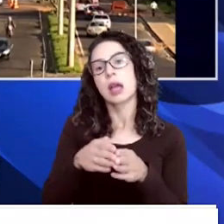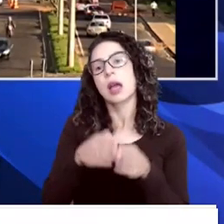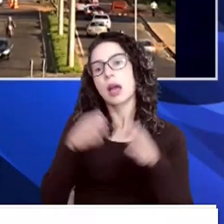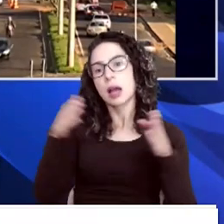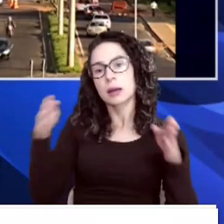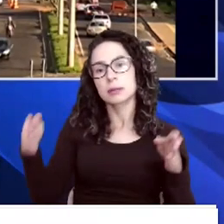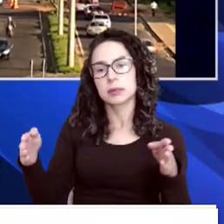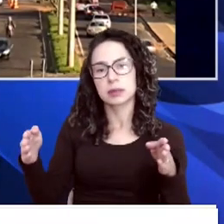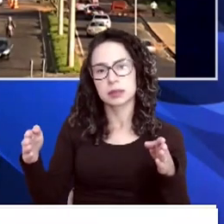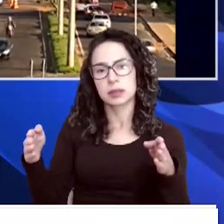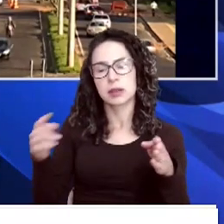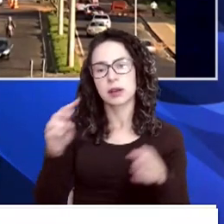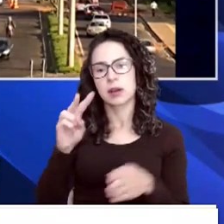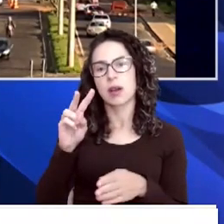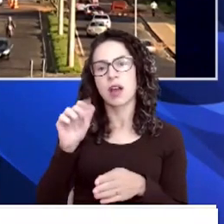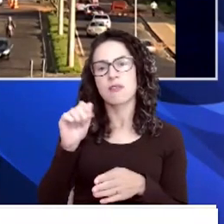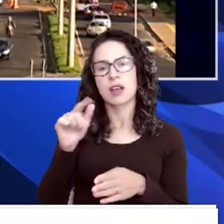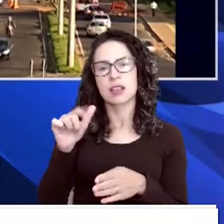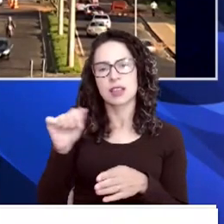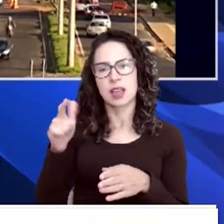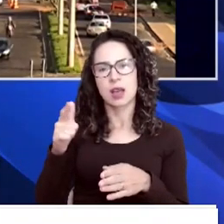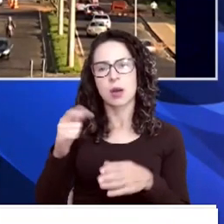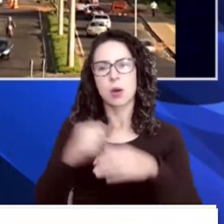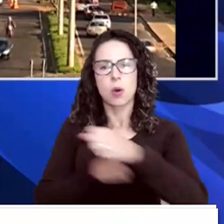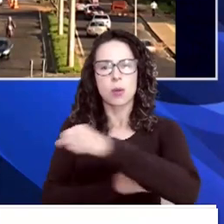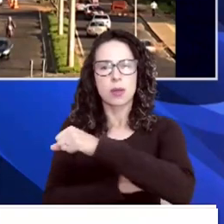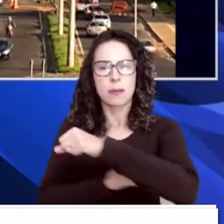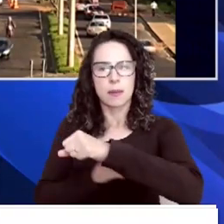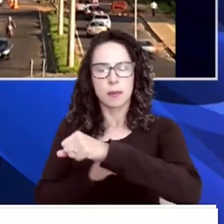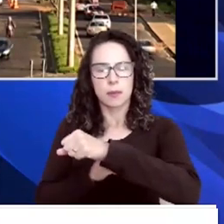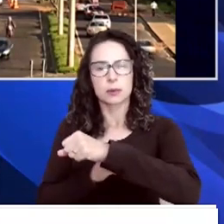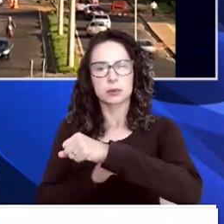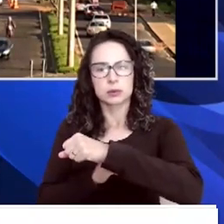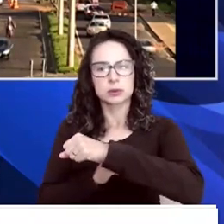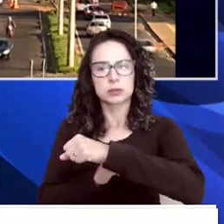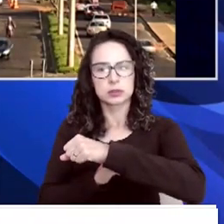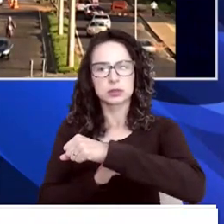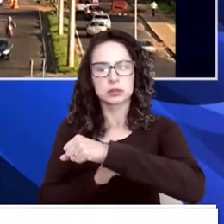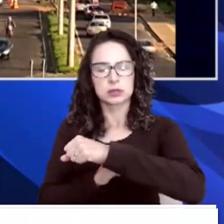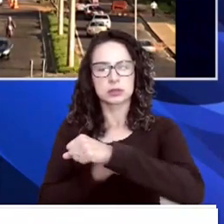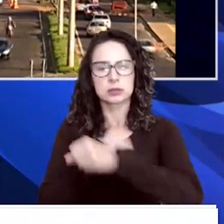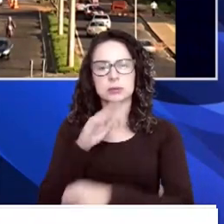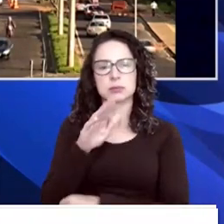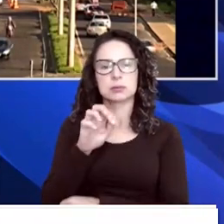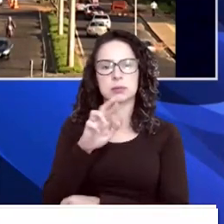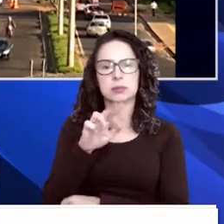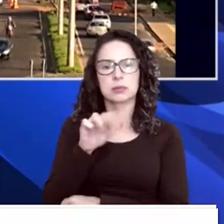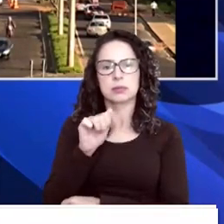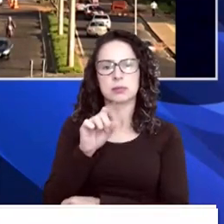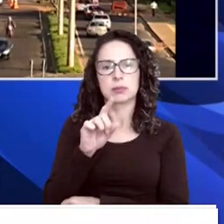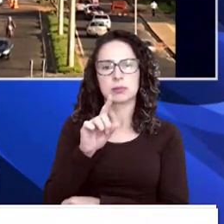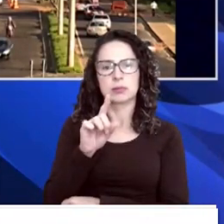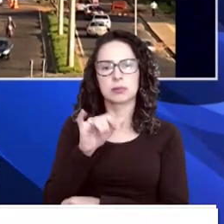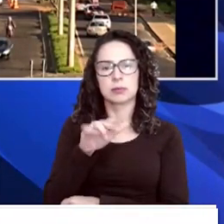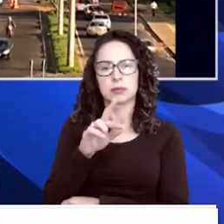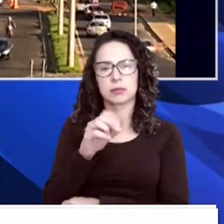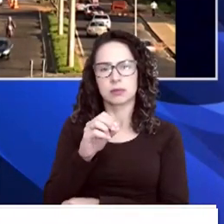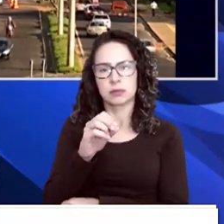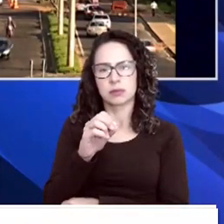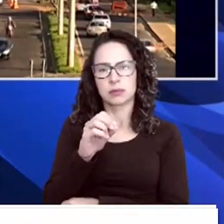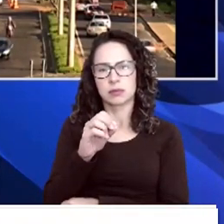da vazão, da ponte, que liga o Jardim Palmeiras ao Jardim Pulicano.